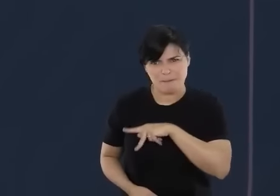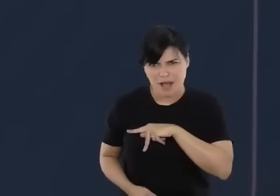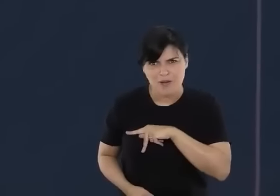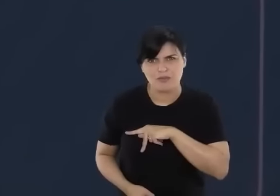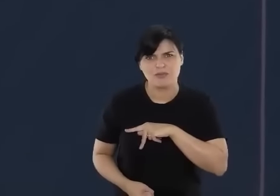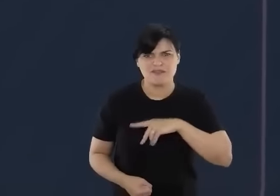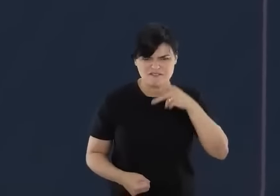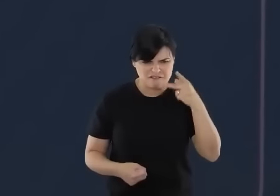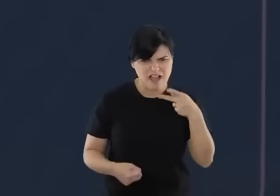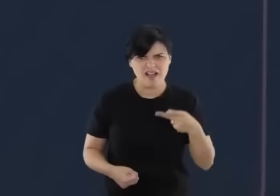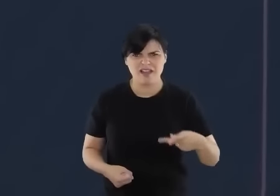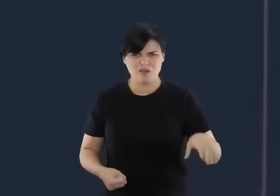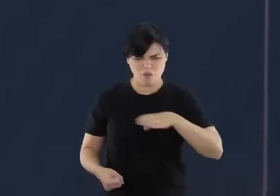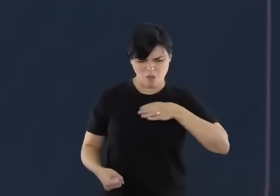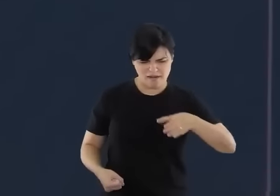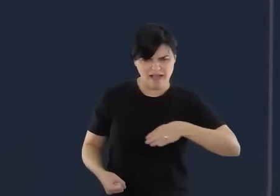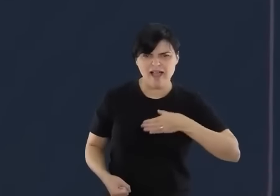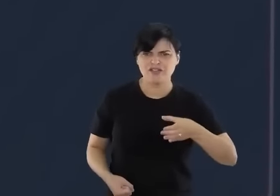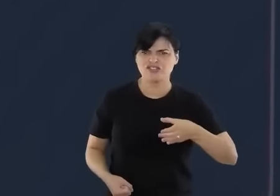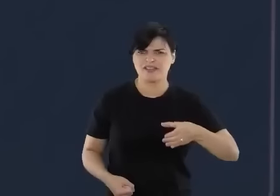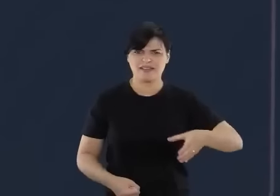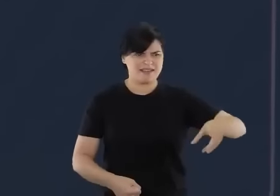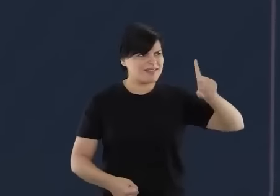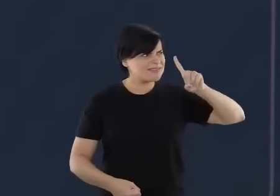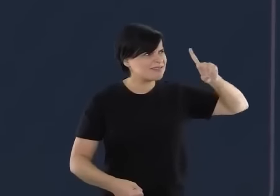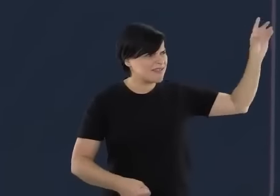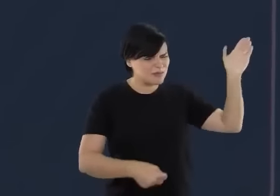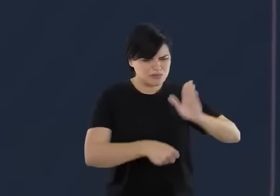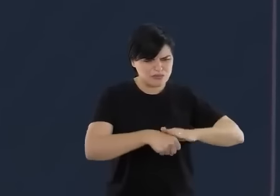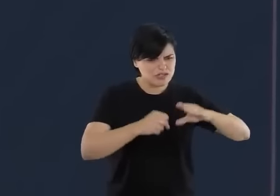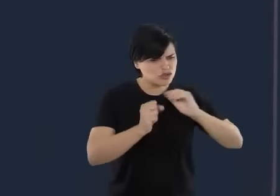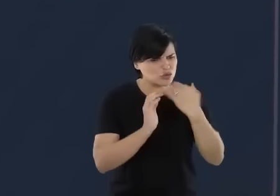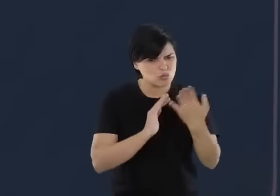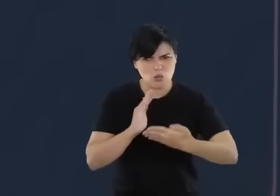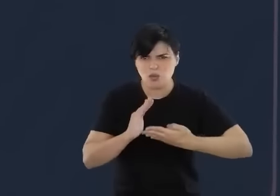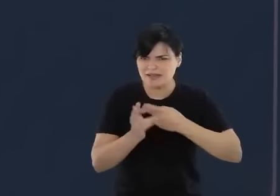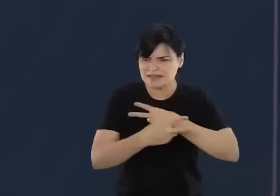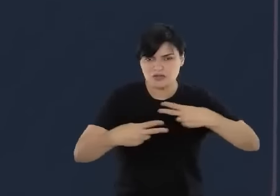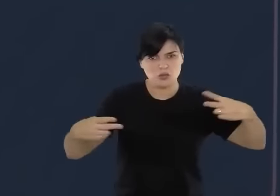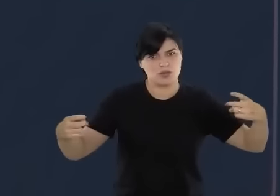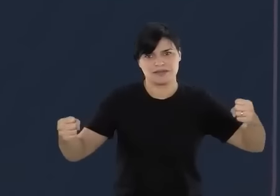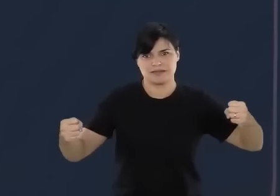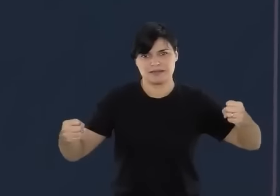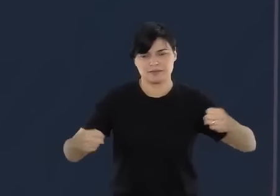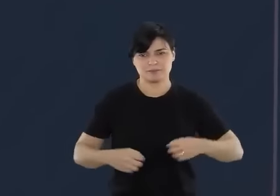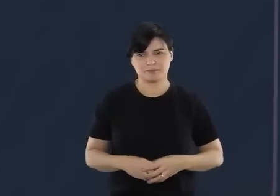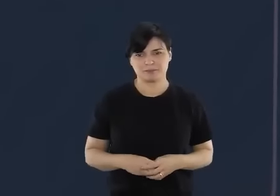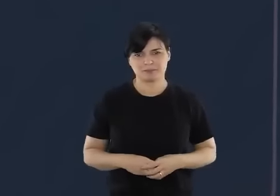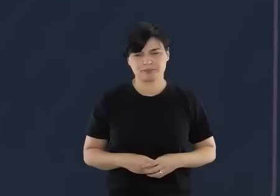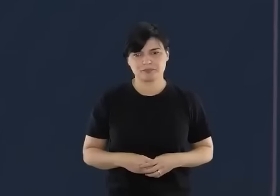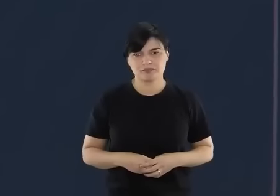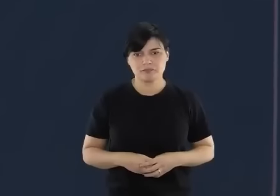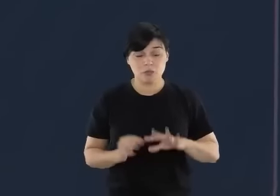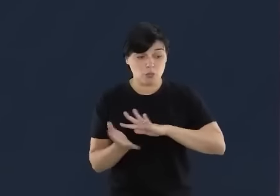é o criador com isso Paulo está dizendo que a matéria não é eterna como pensavam os gregos com isso Paulo está dizendo que o mundo não